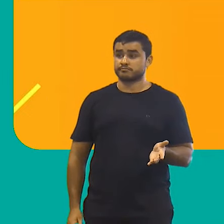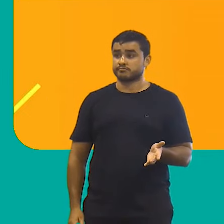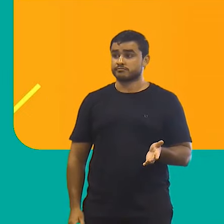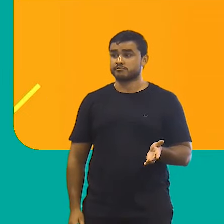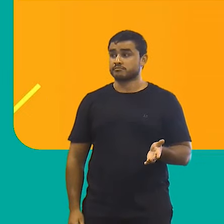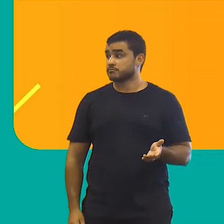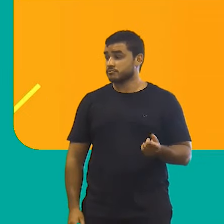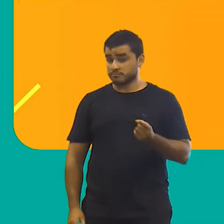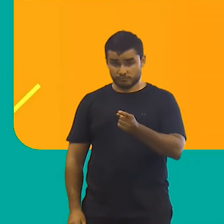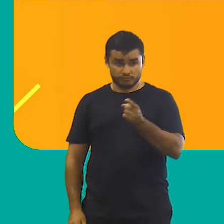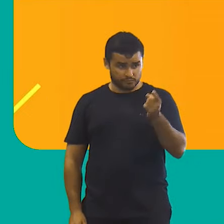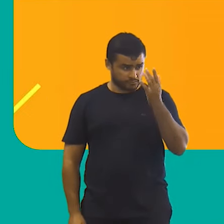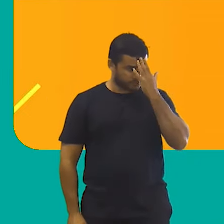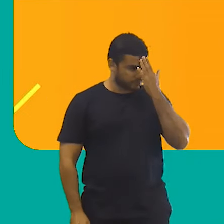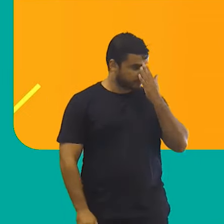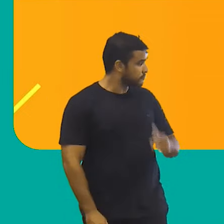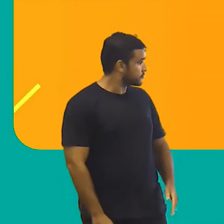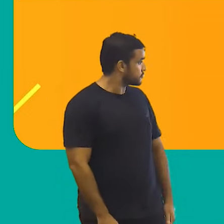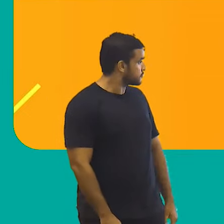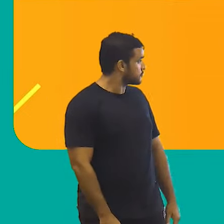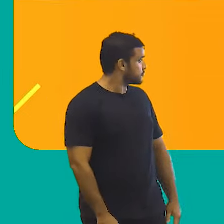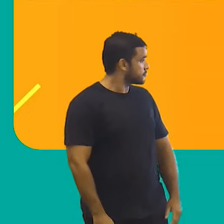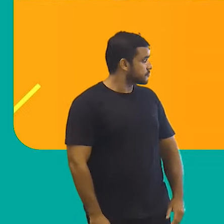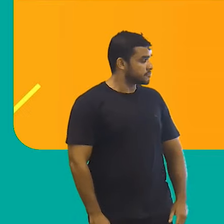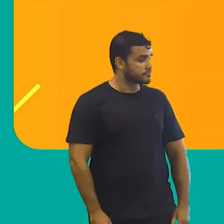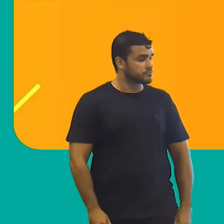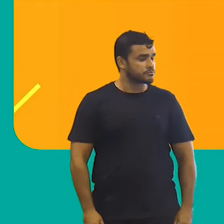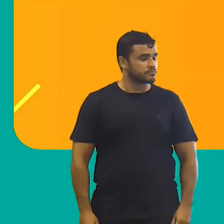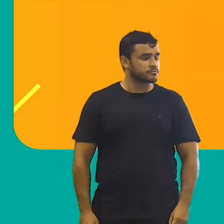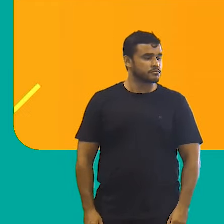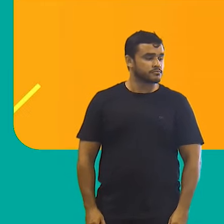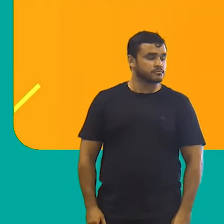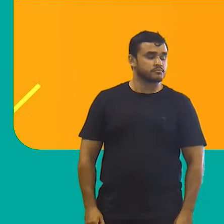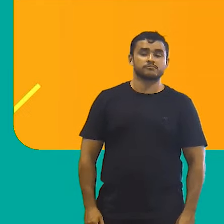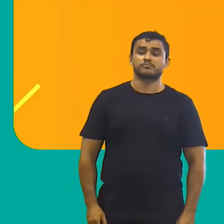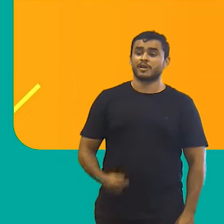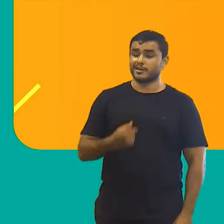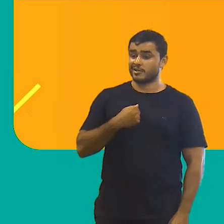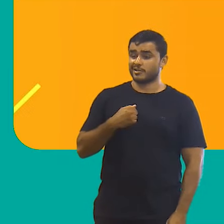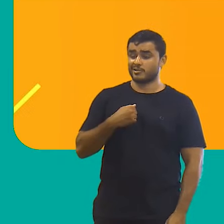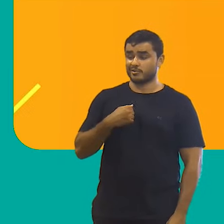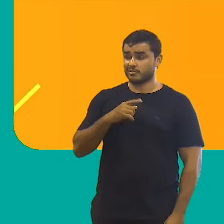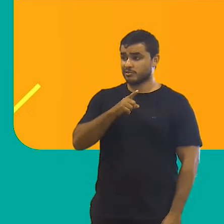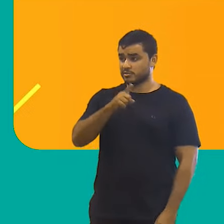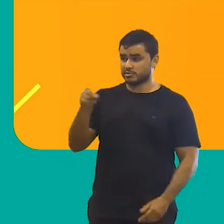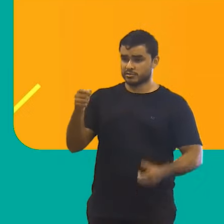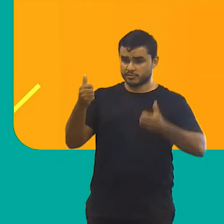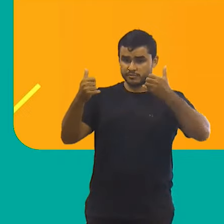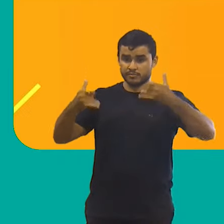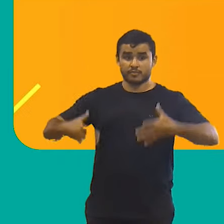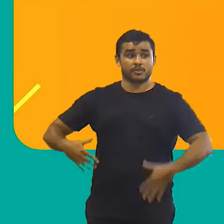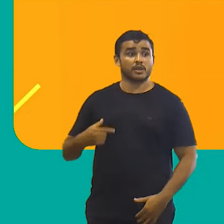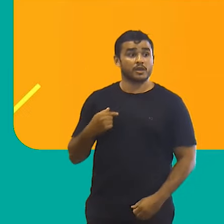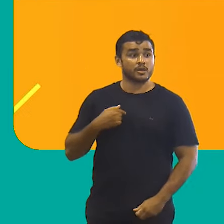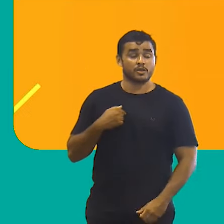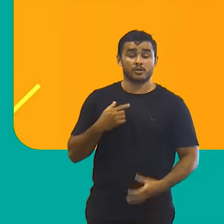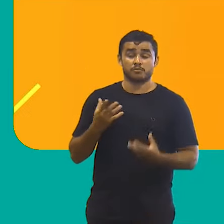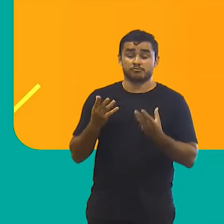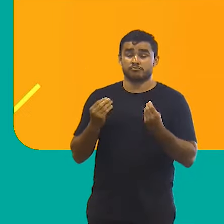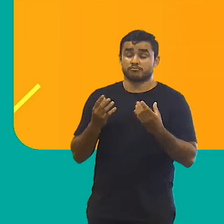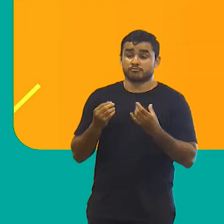Se eu disser para você que a minha vida está cheia de problemas, eu estou com 1 quilo de